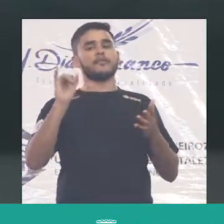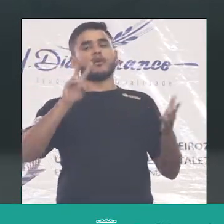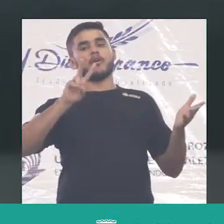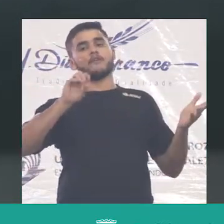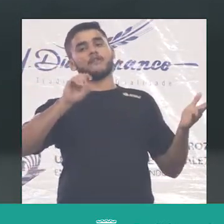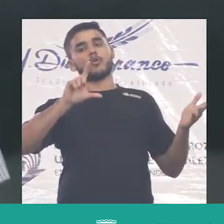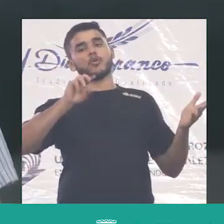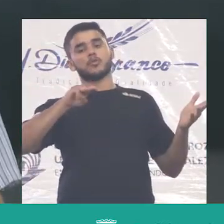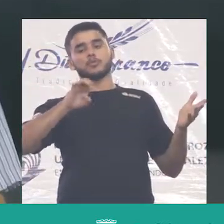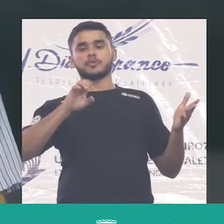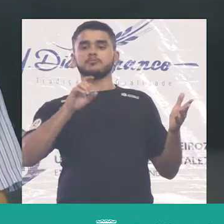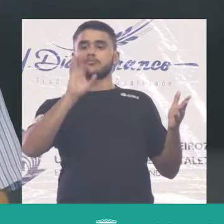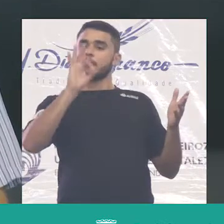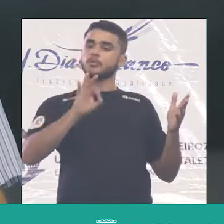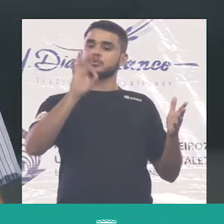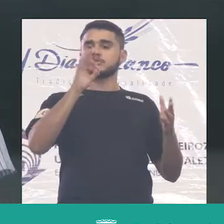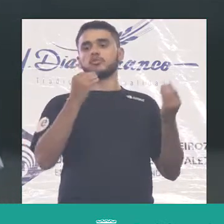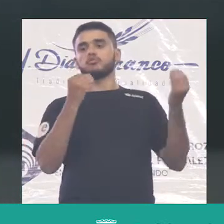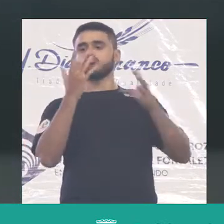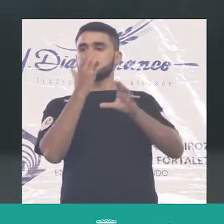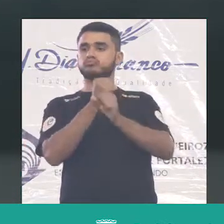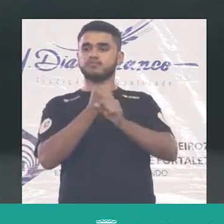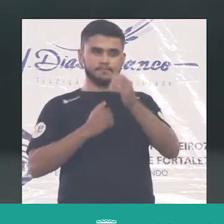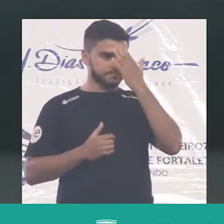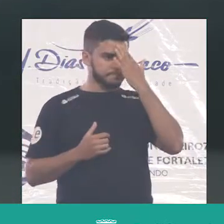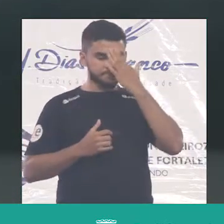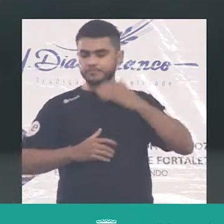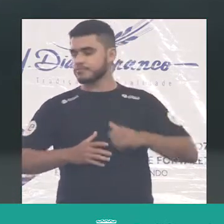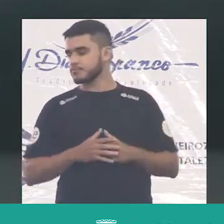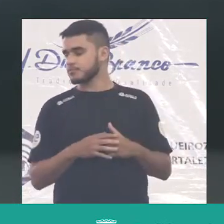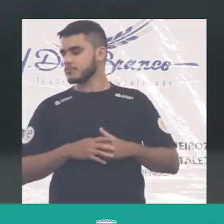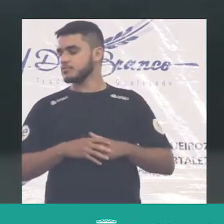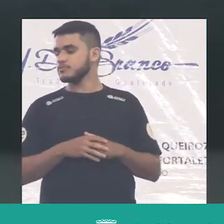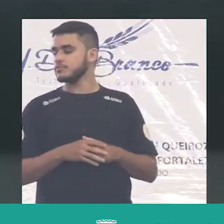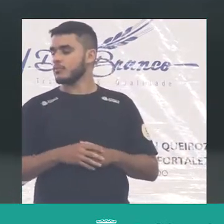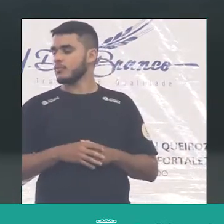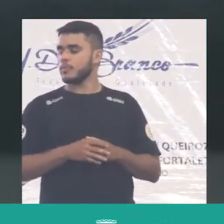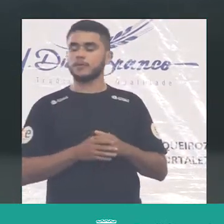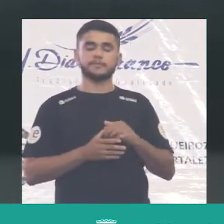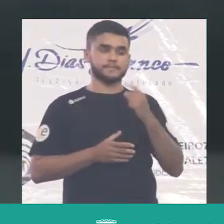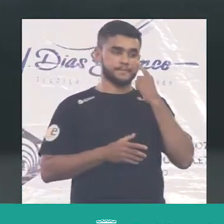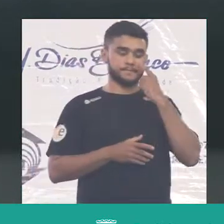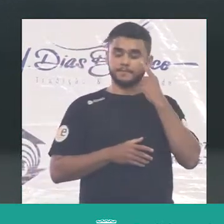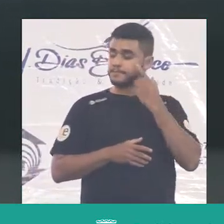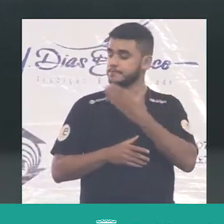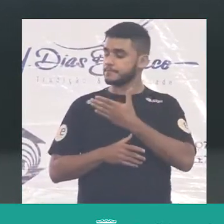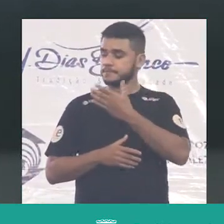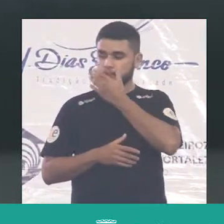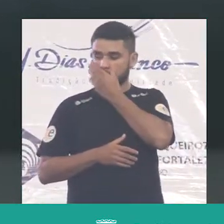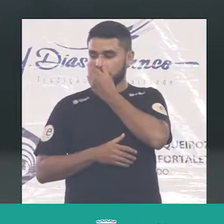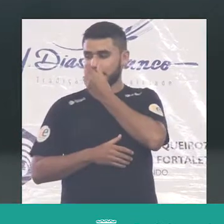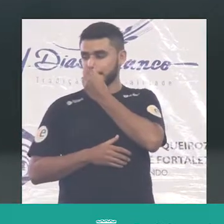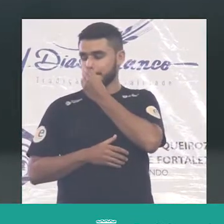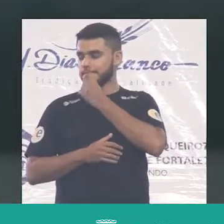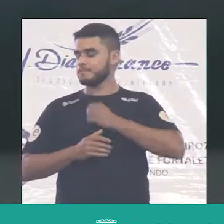volume e verificar os percentuais que ele está falando aí. Voltando ao que nós estamos falando aqui para vocês.